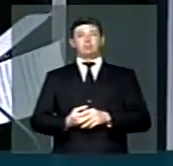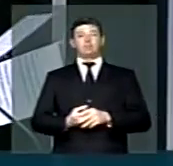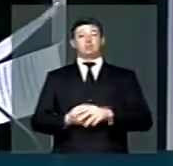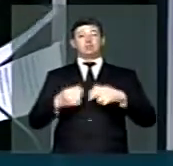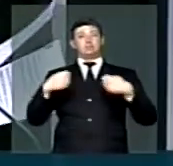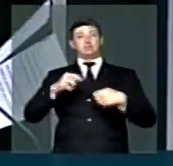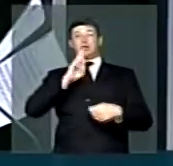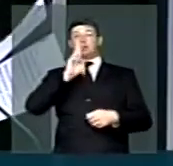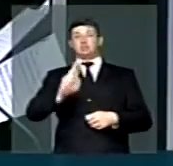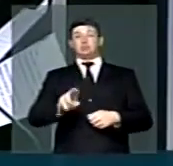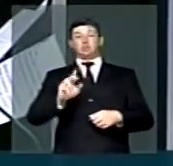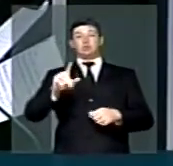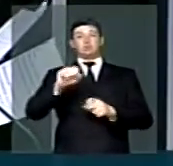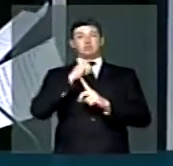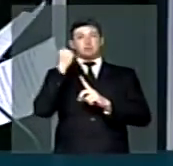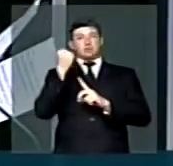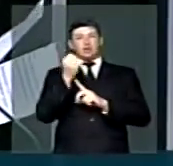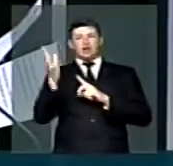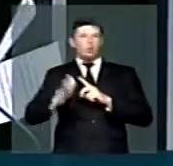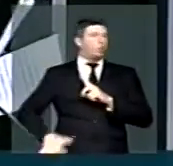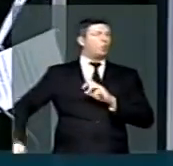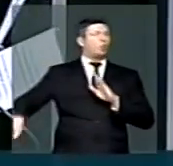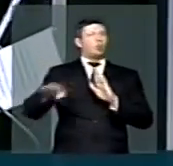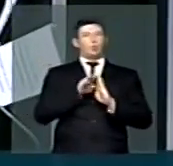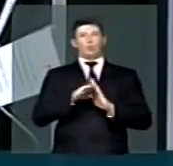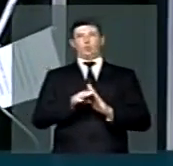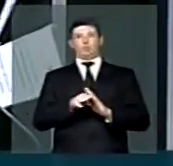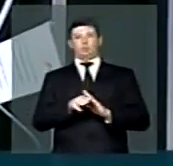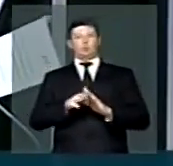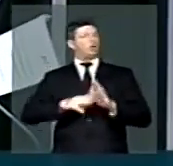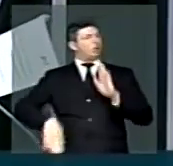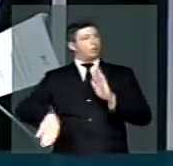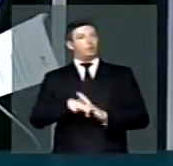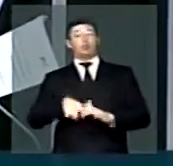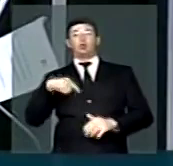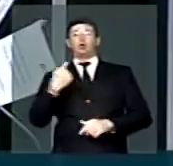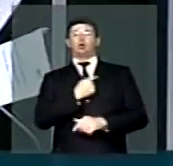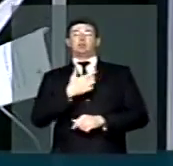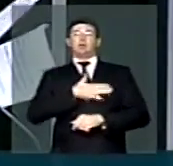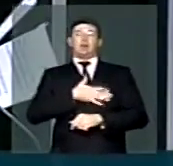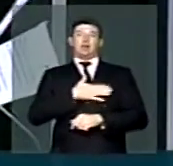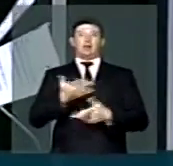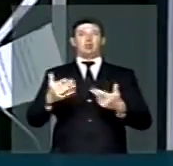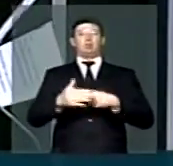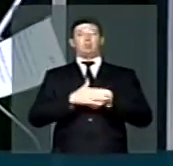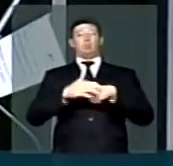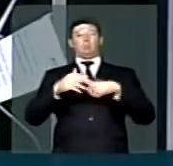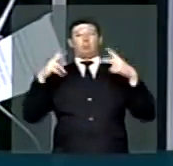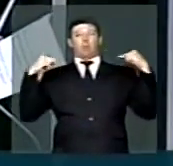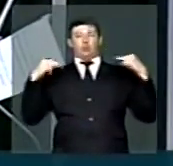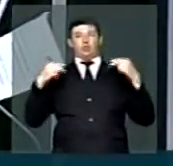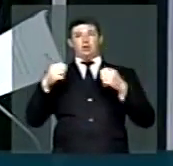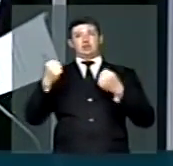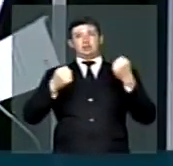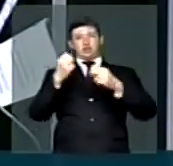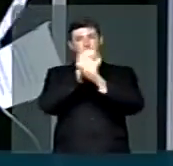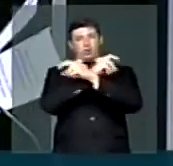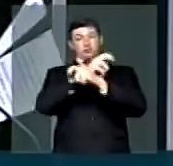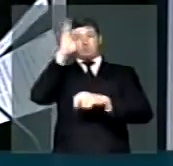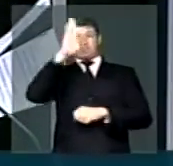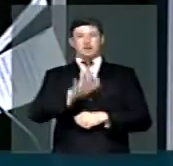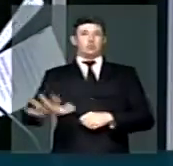uma resposta à sociedade e, sobretudo, aos nossos queridos motoristas de ambulância, por todo o